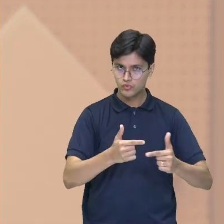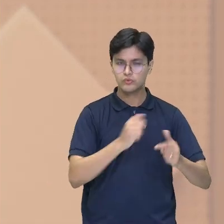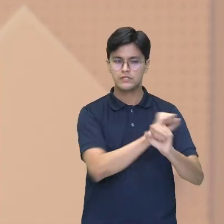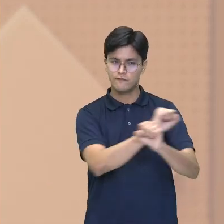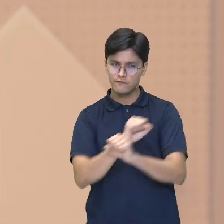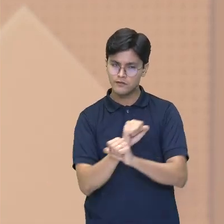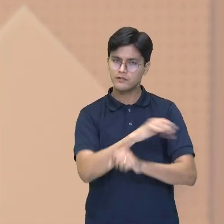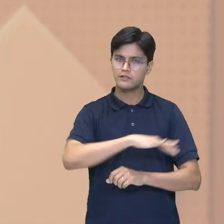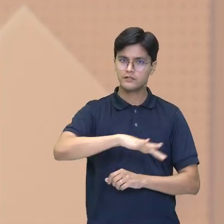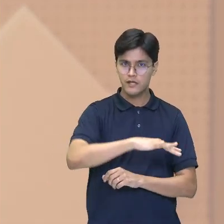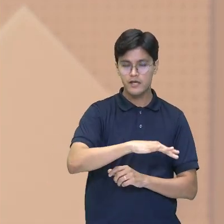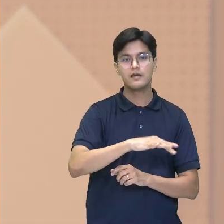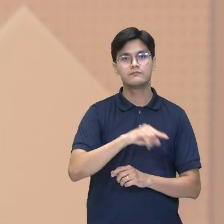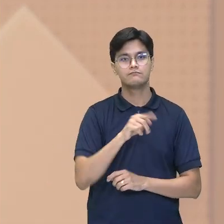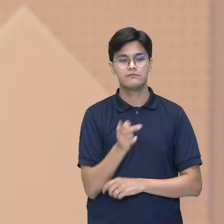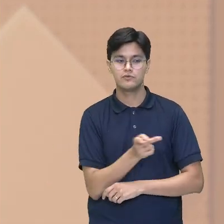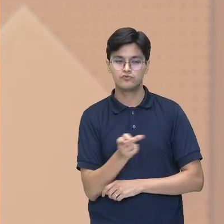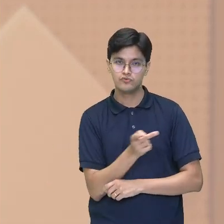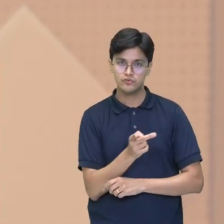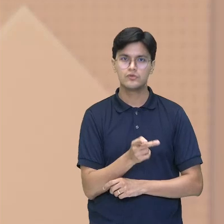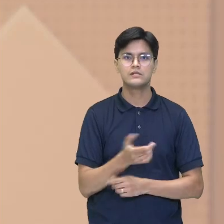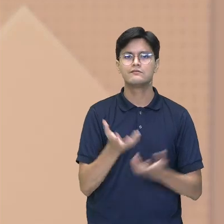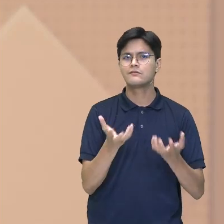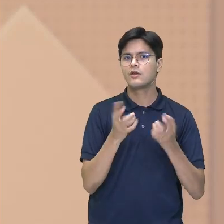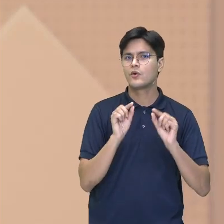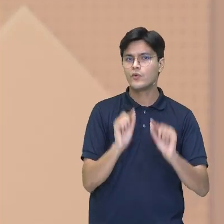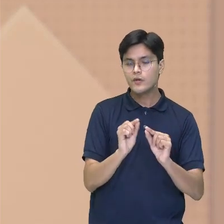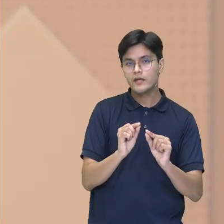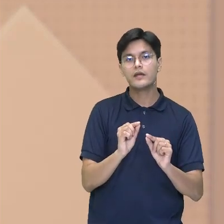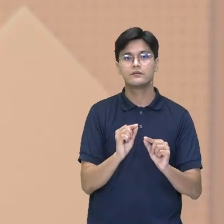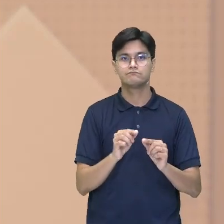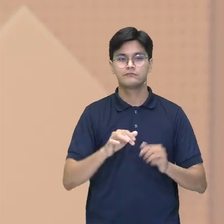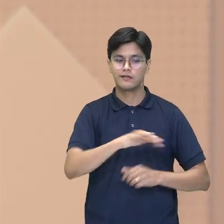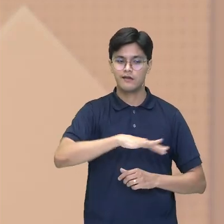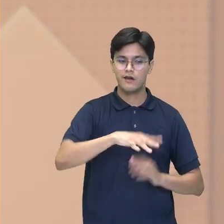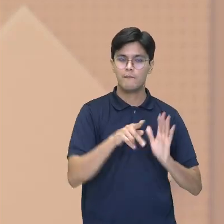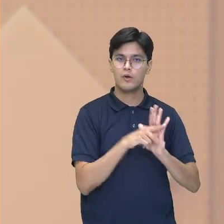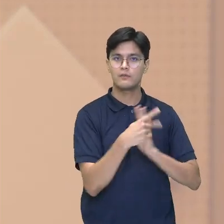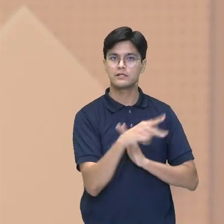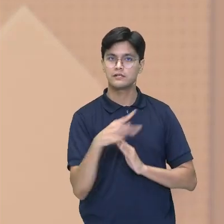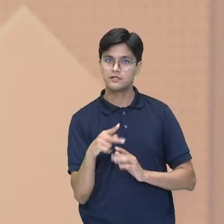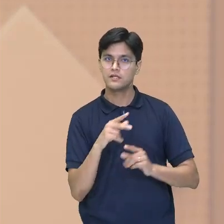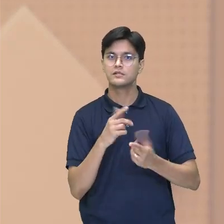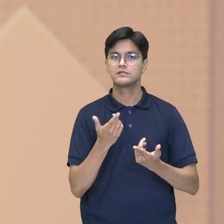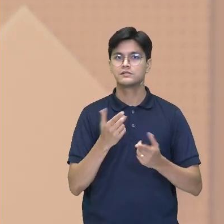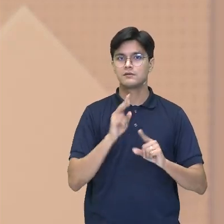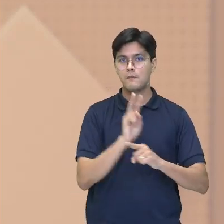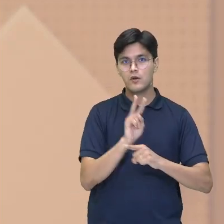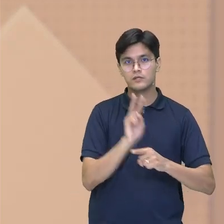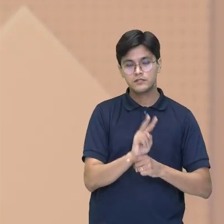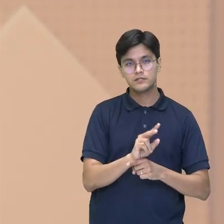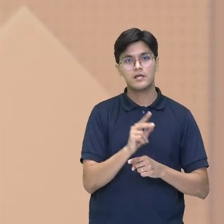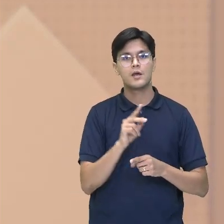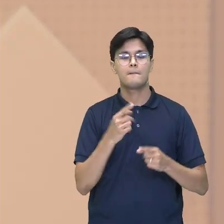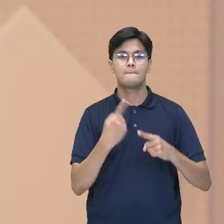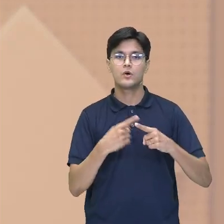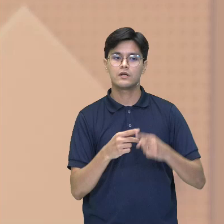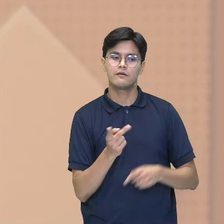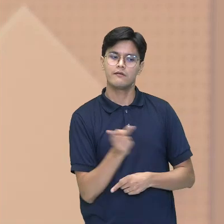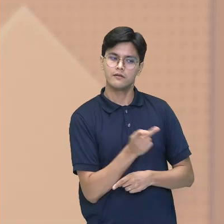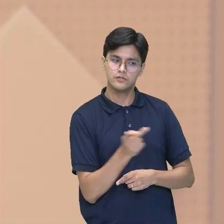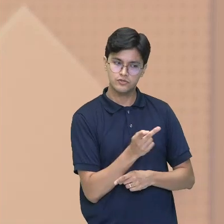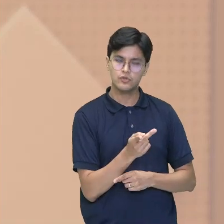porque esses dois grupos também eles acabam favorecendo o desenvolvimento sustentável da região, uma vez que